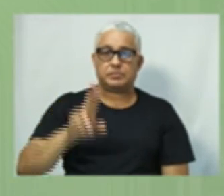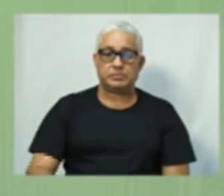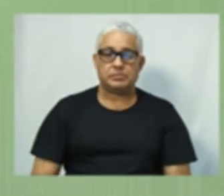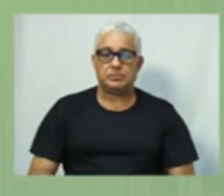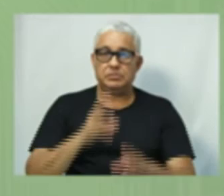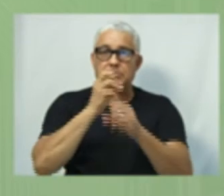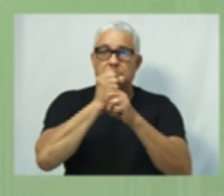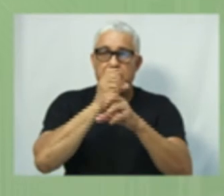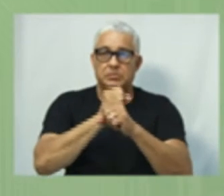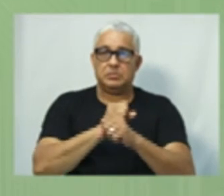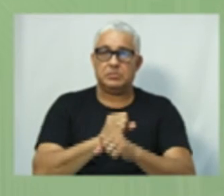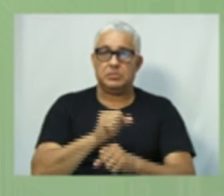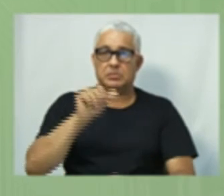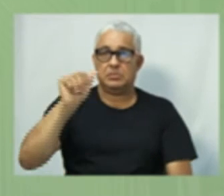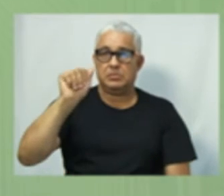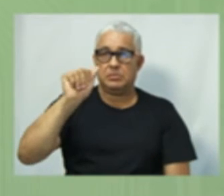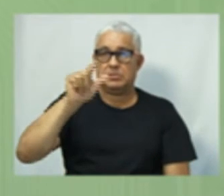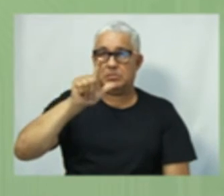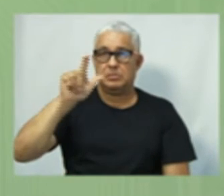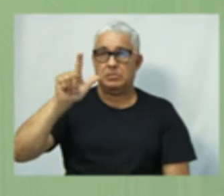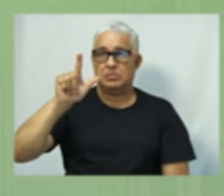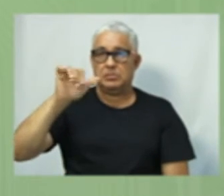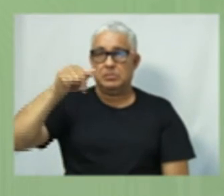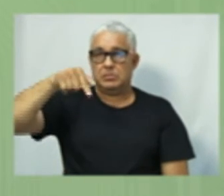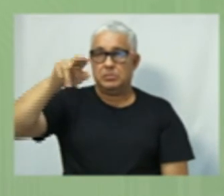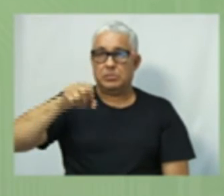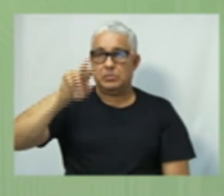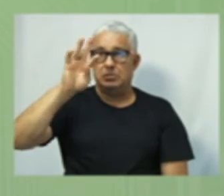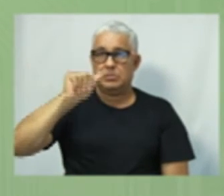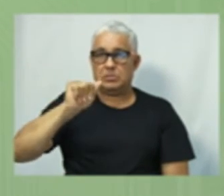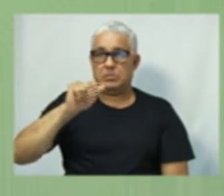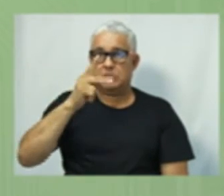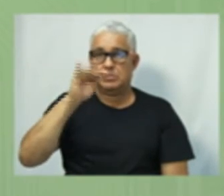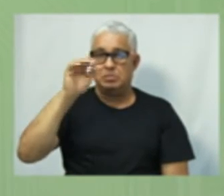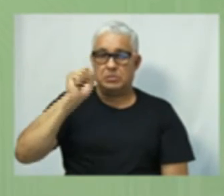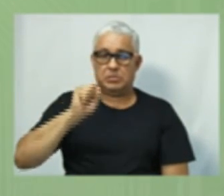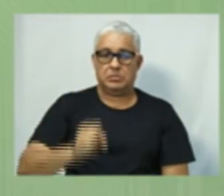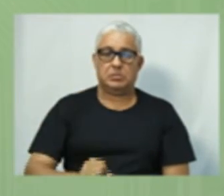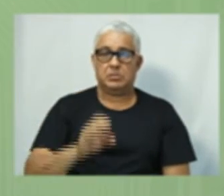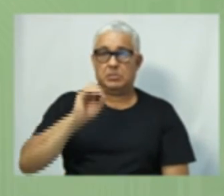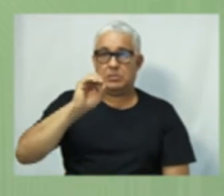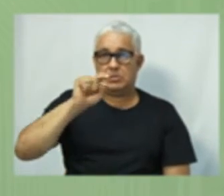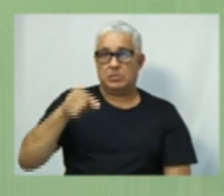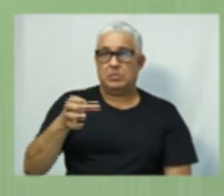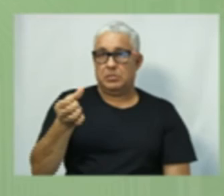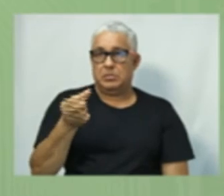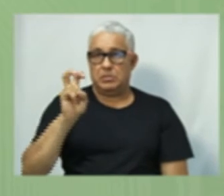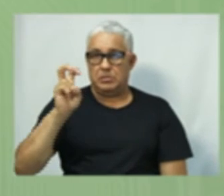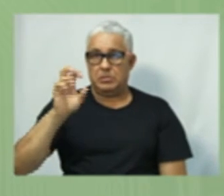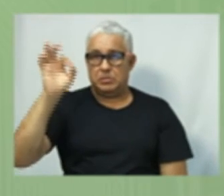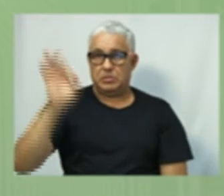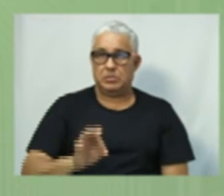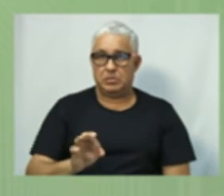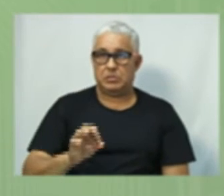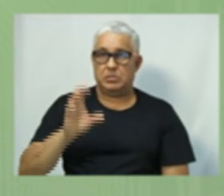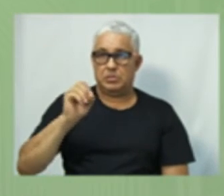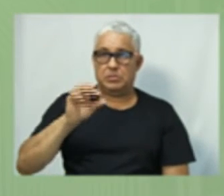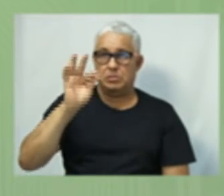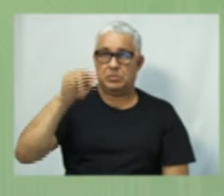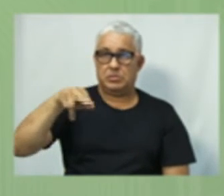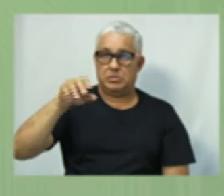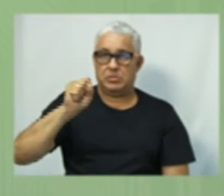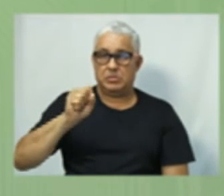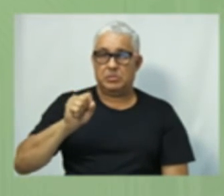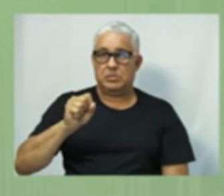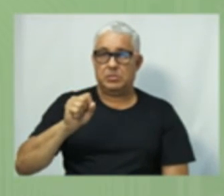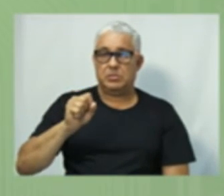o que? A nossa alíquota de cada um. O PIS, nesse caso aqui, usaremos como padrão 0,65 e o COFINS